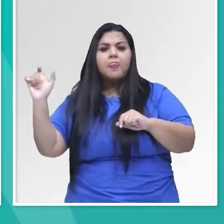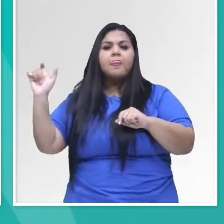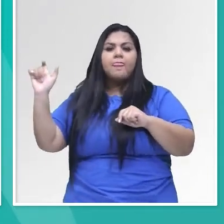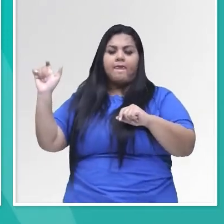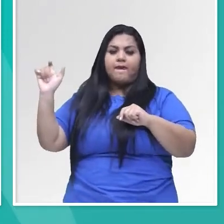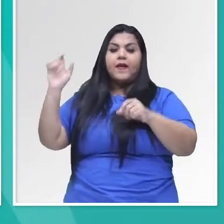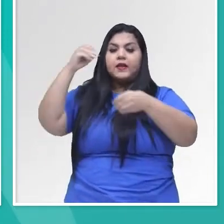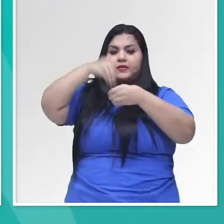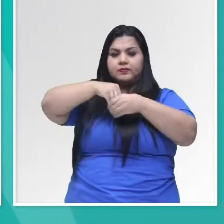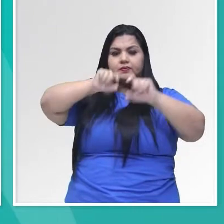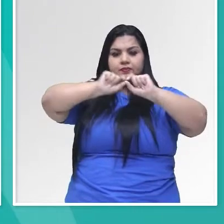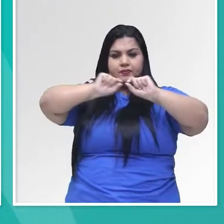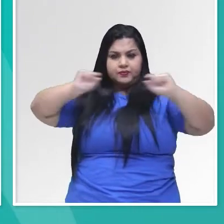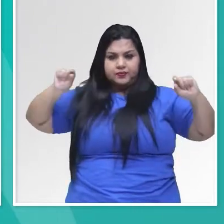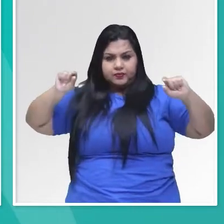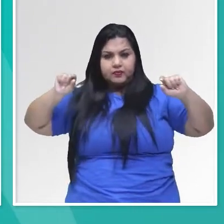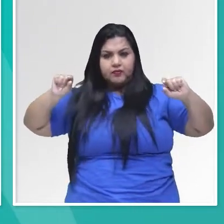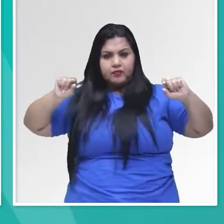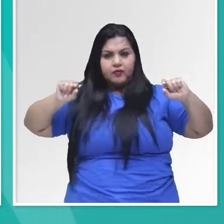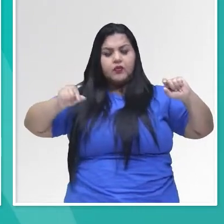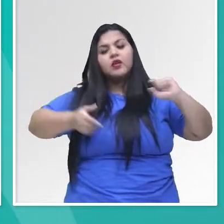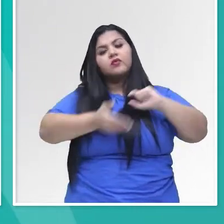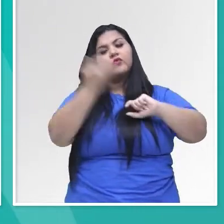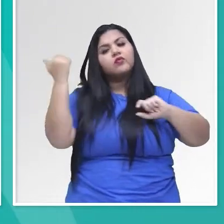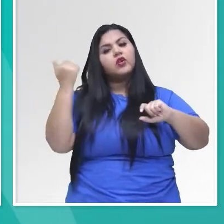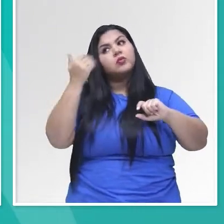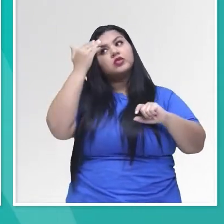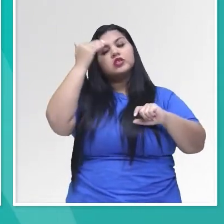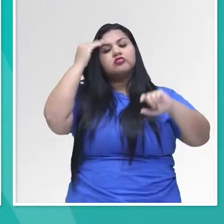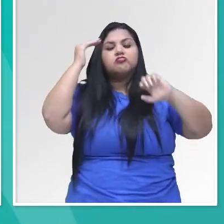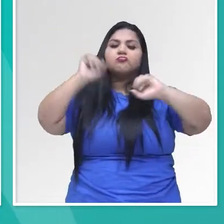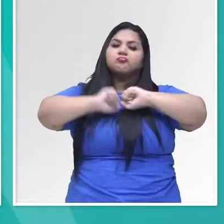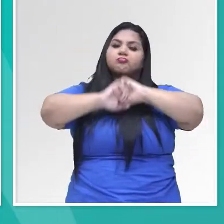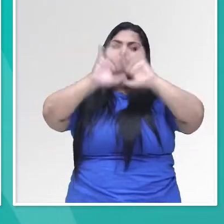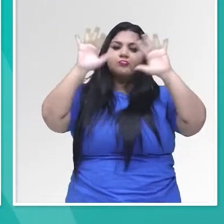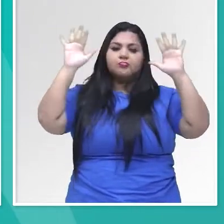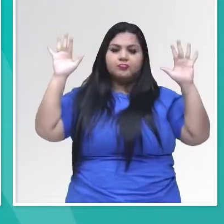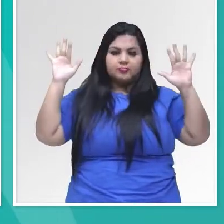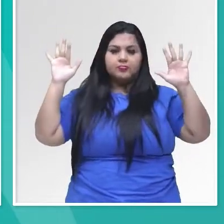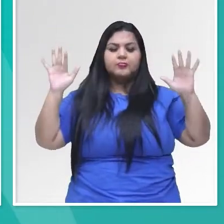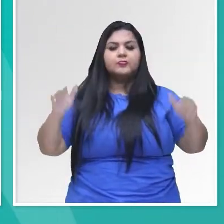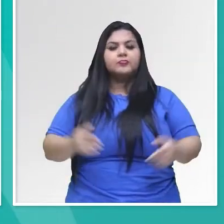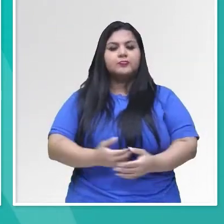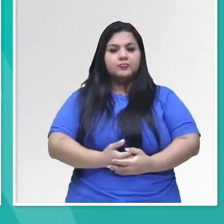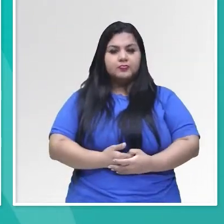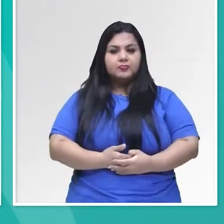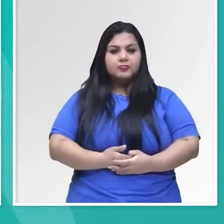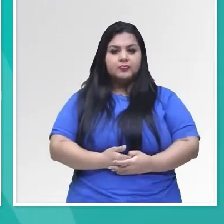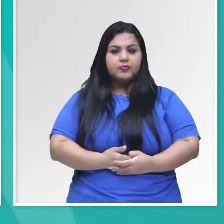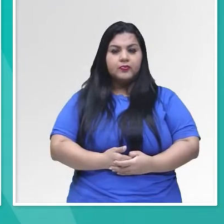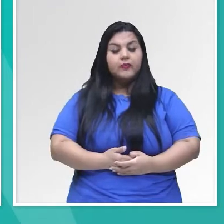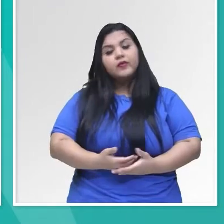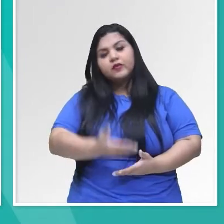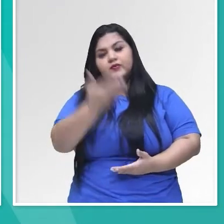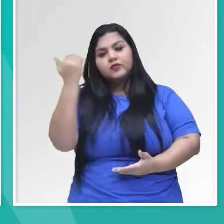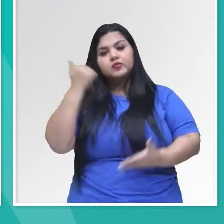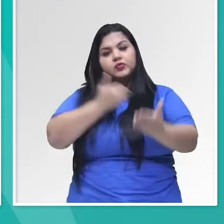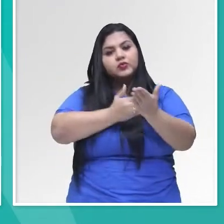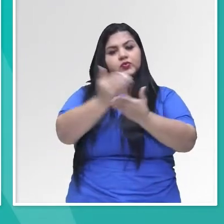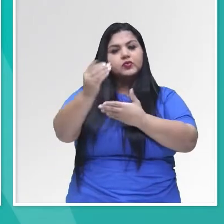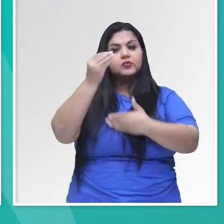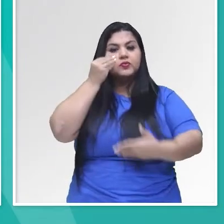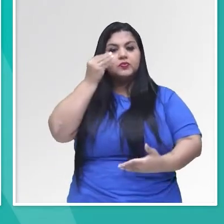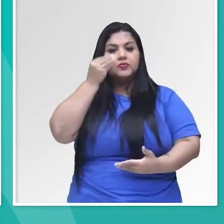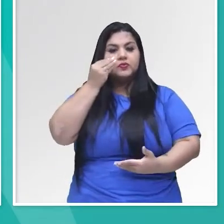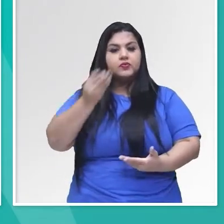da oração. Vamos ampliar o entendimento, seu entendimento a respeito disso hoje, tá bom? Vamos lá então, começando.